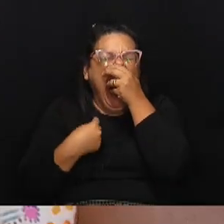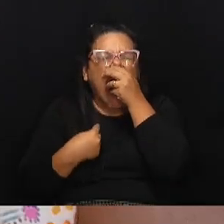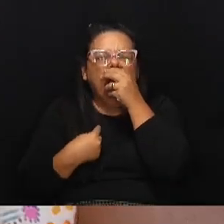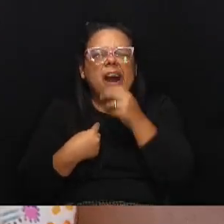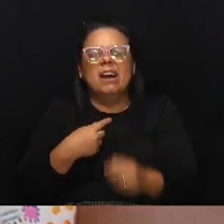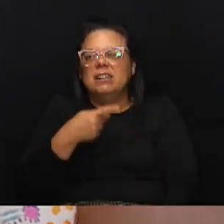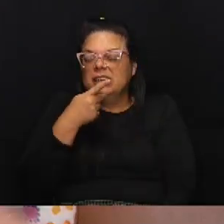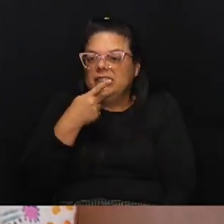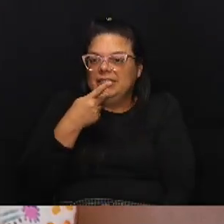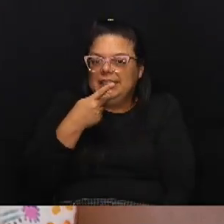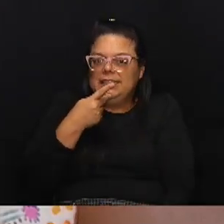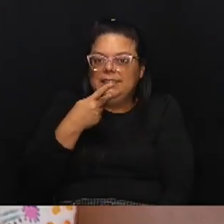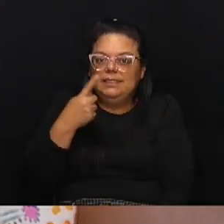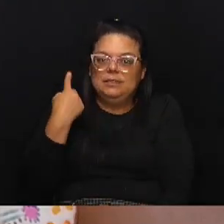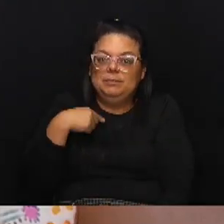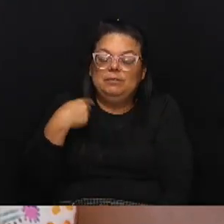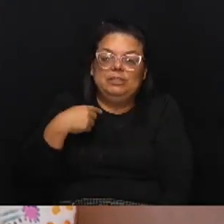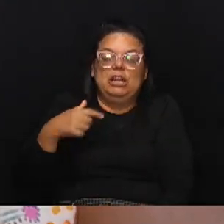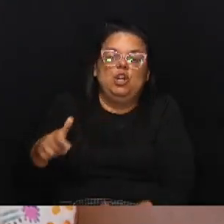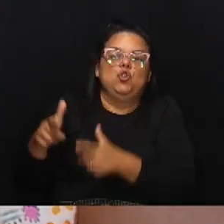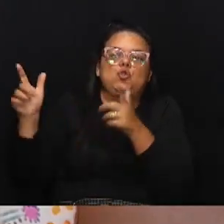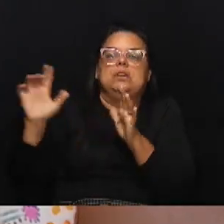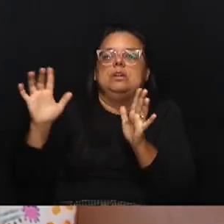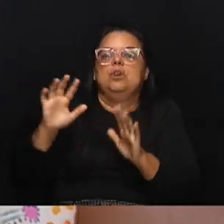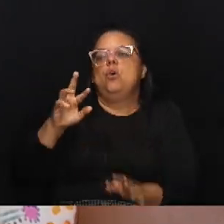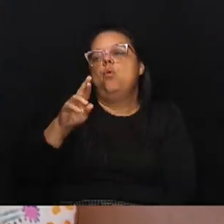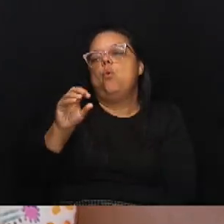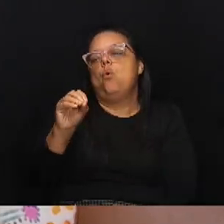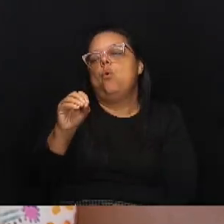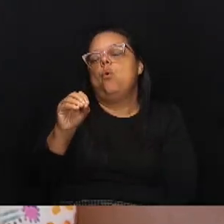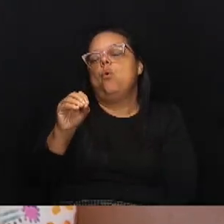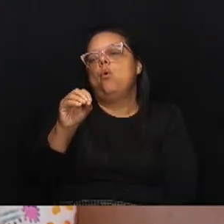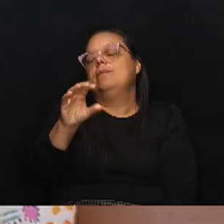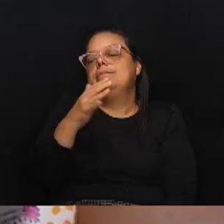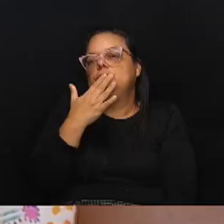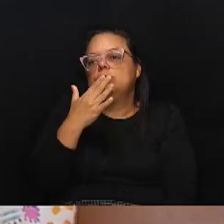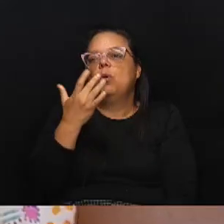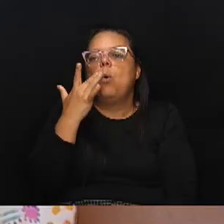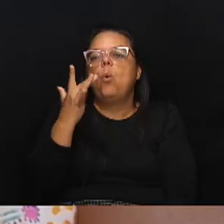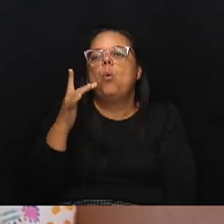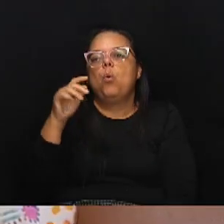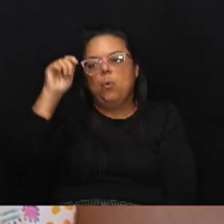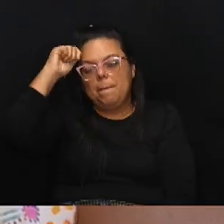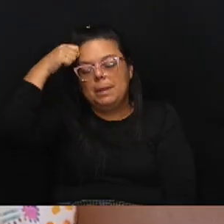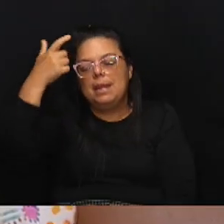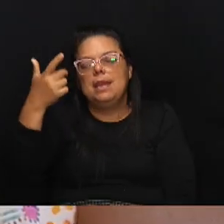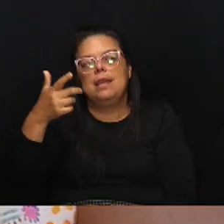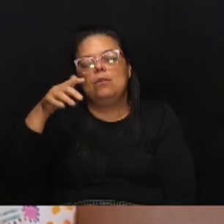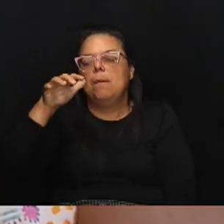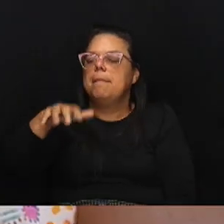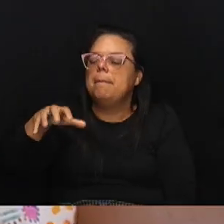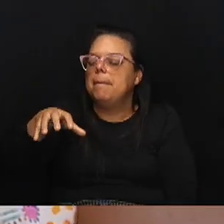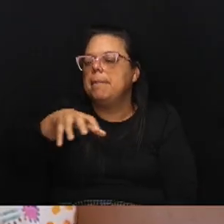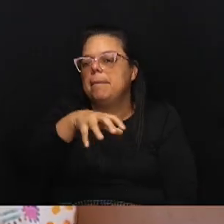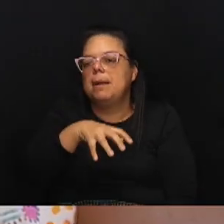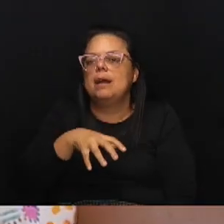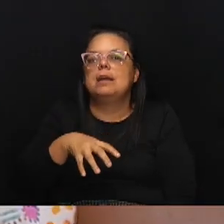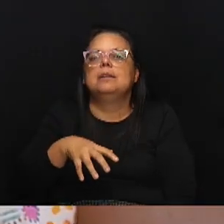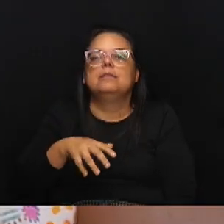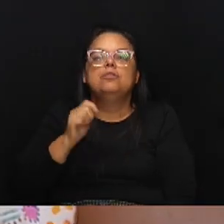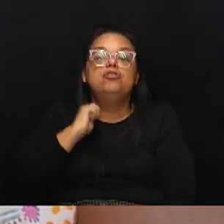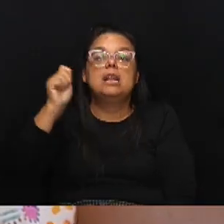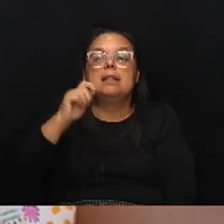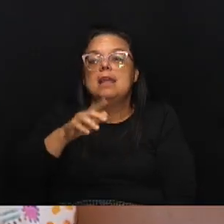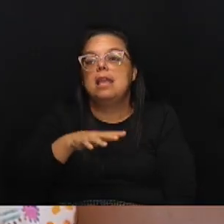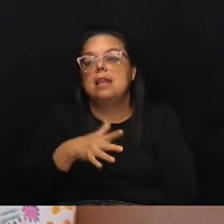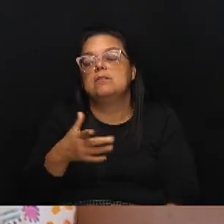eu digo Minas Gerais, não é Minas Gerais todas, eu estou falando de Ouro Preto, de Sabará, Congonhas do Campo, enfim, Tiradentes, São João del